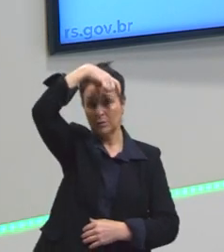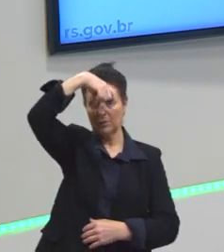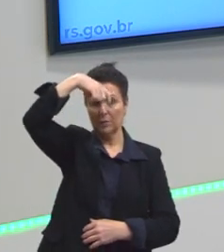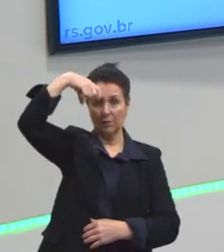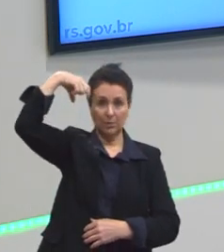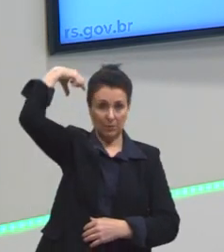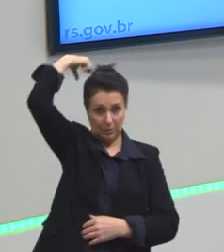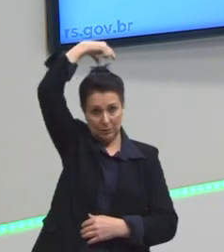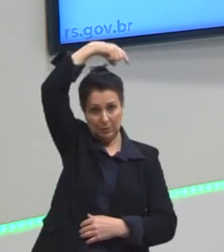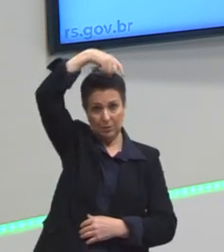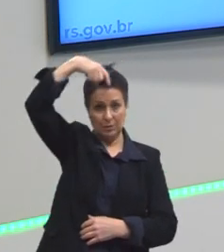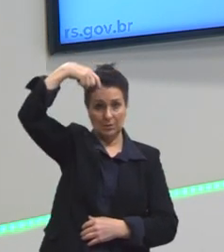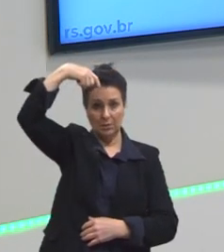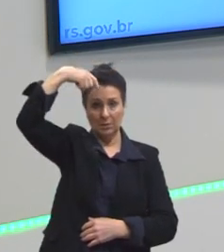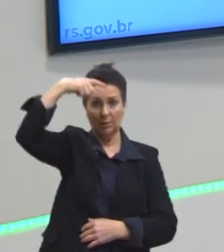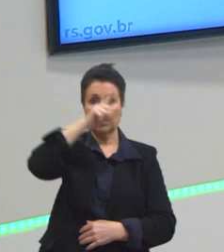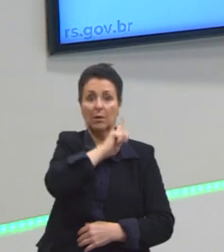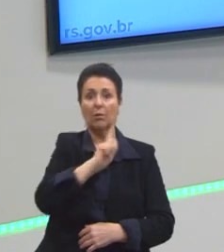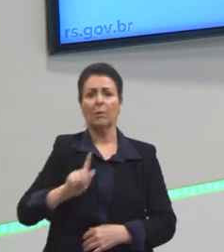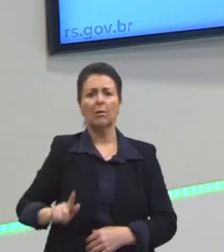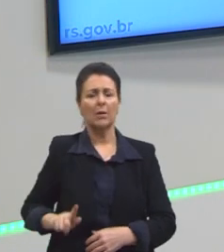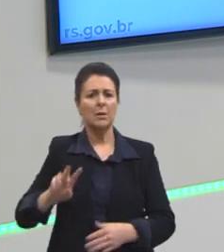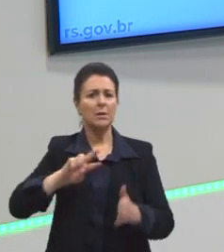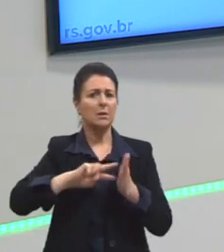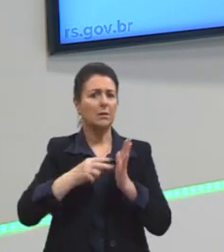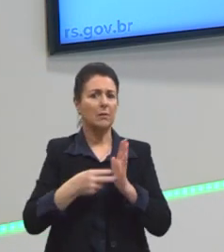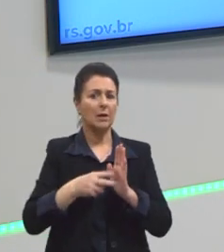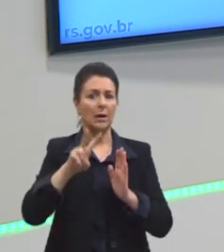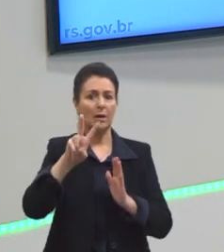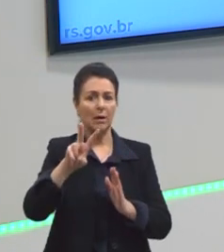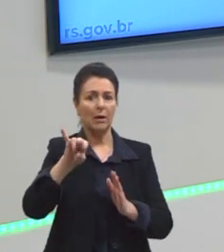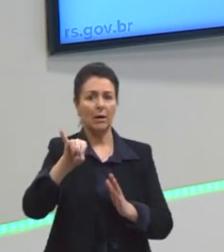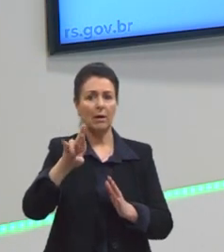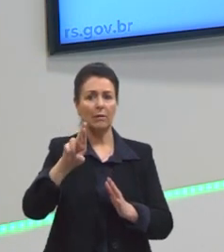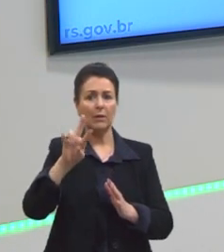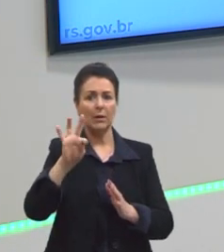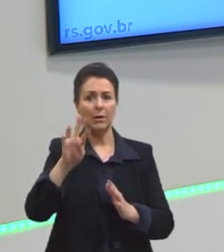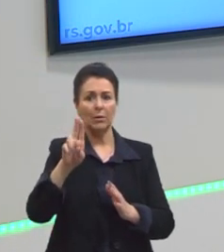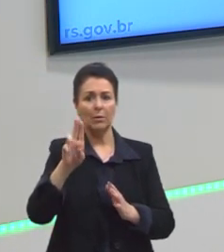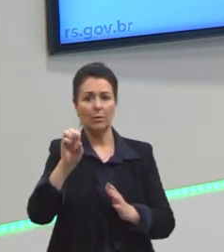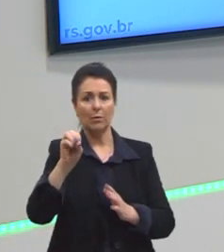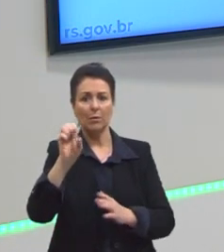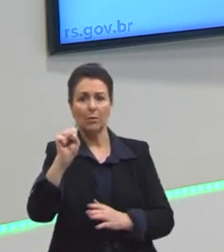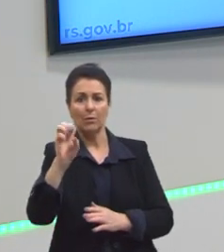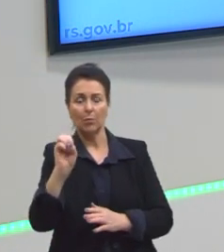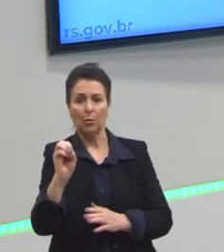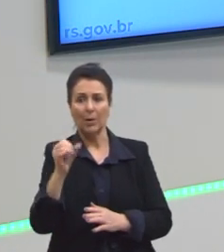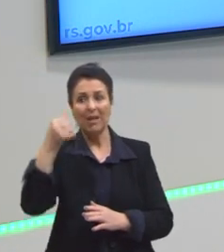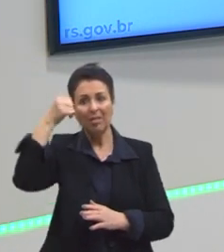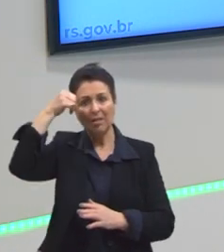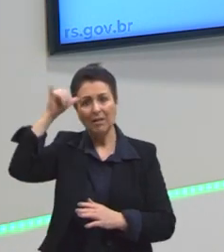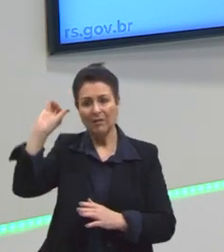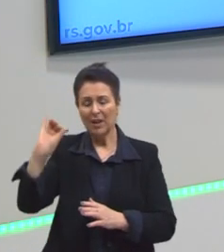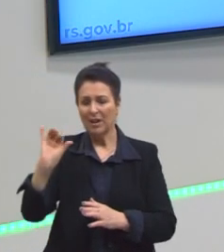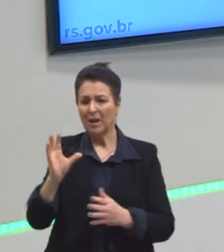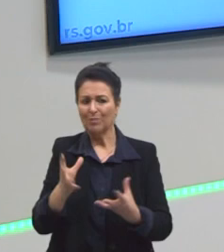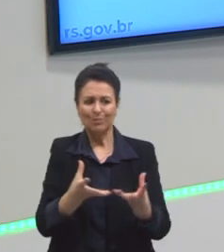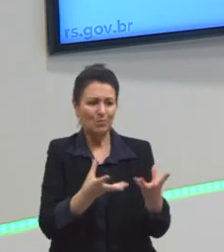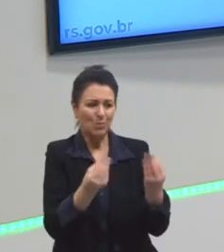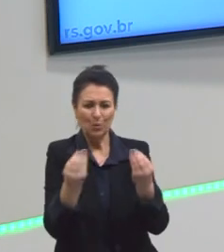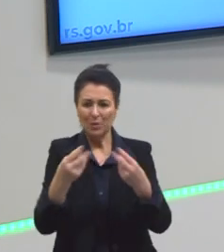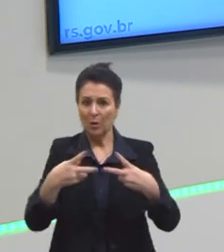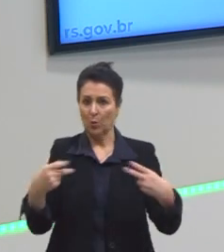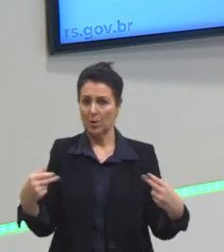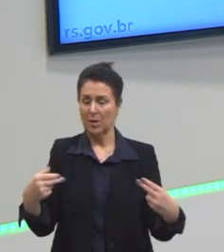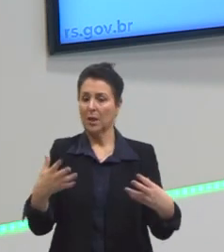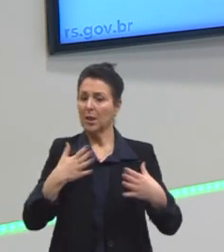governo visto uso o que que era o governo Virtuoso o governo Virtuoso é aquele que evitava os excessos então seria um governo